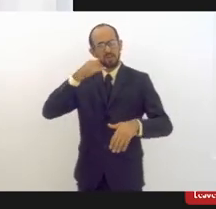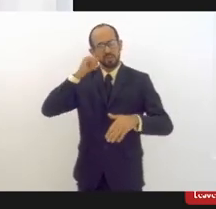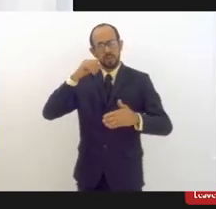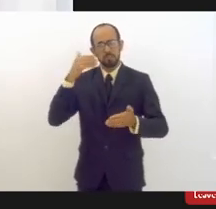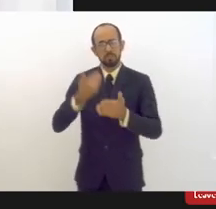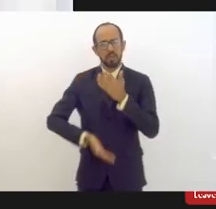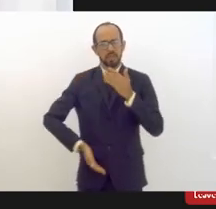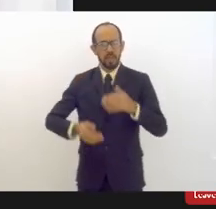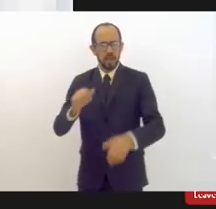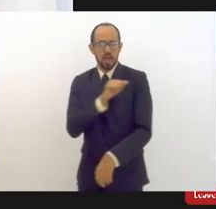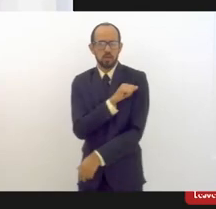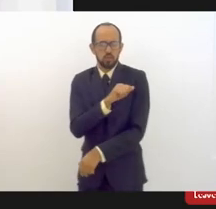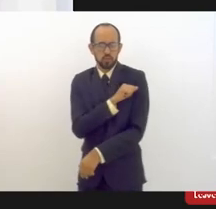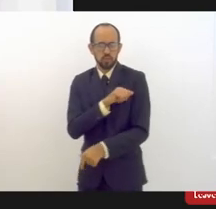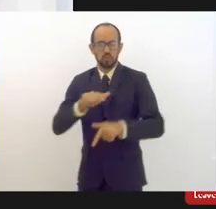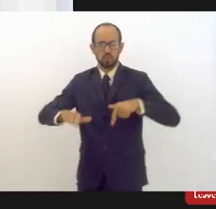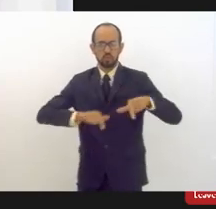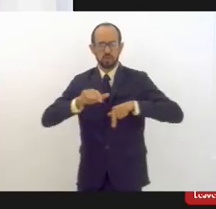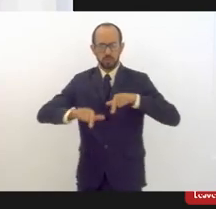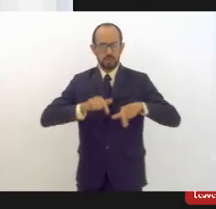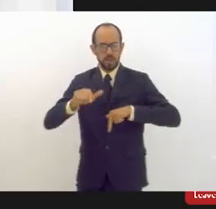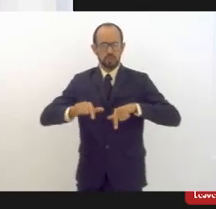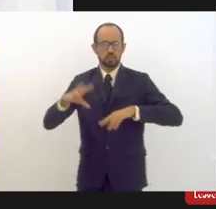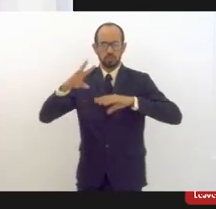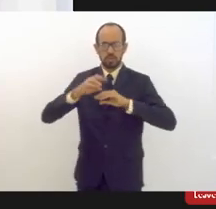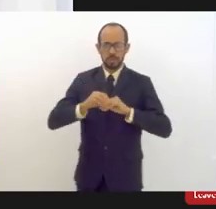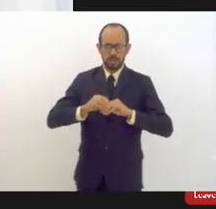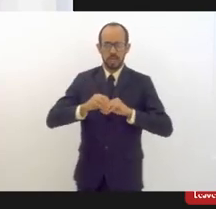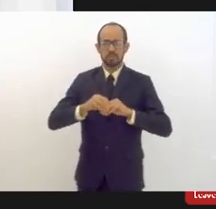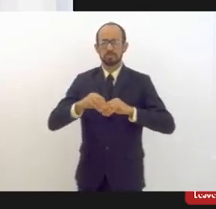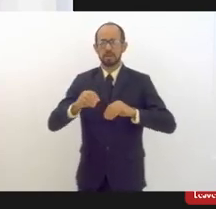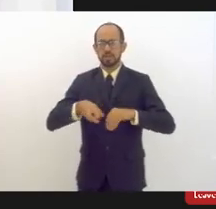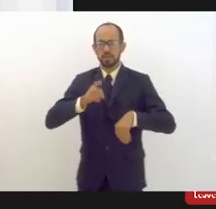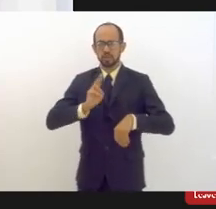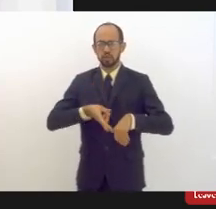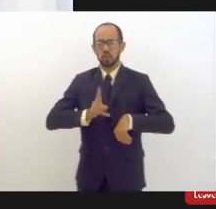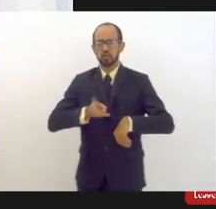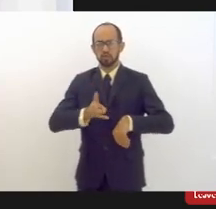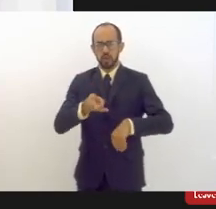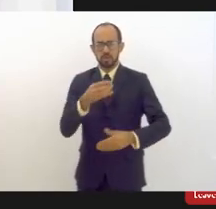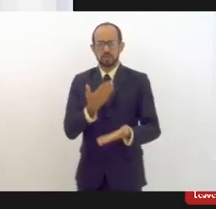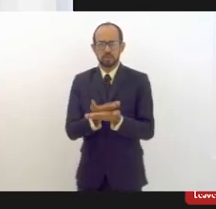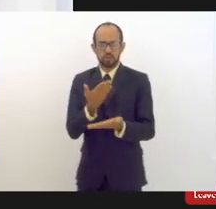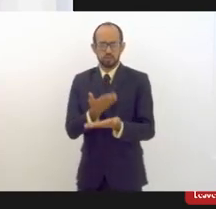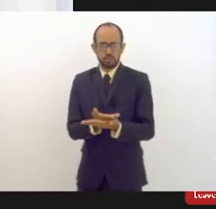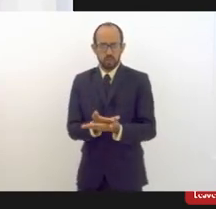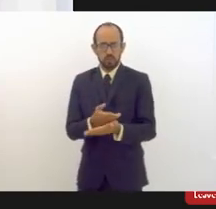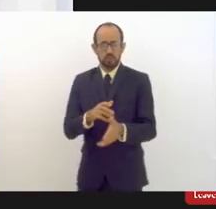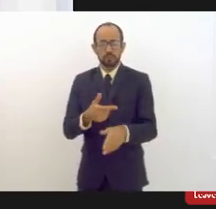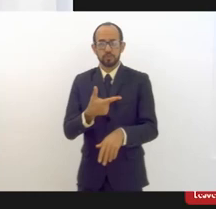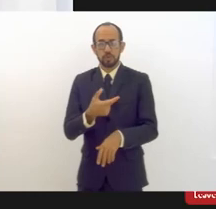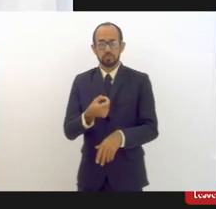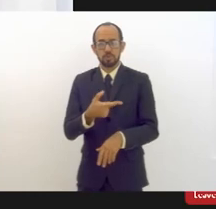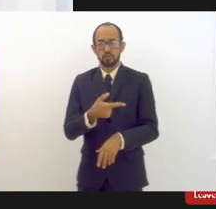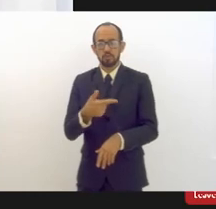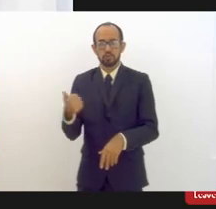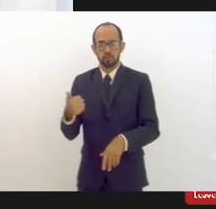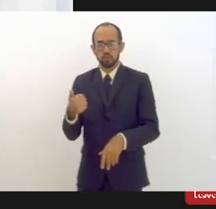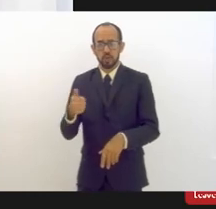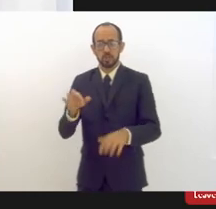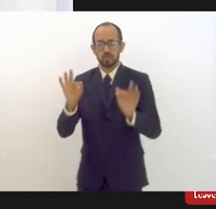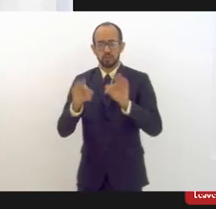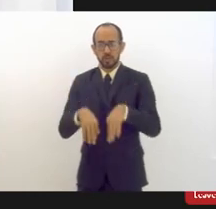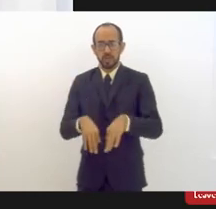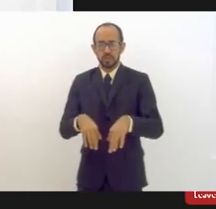com atividades, né, complementares para que esses alunos permanecessem. E aí, em 21, a gente fecha